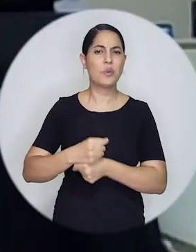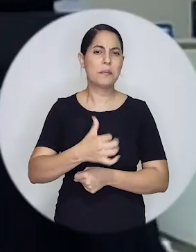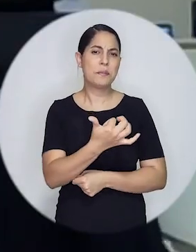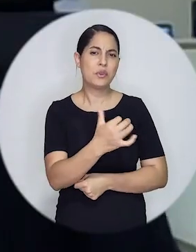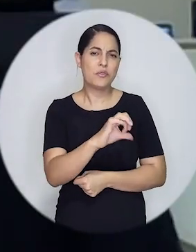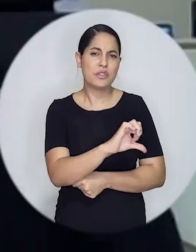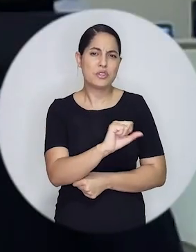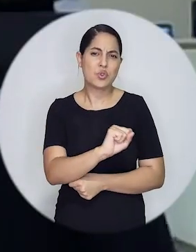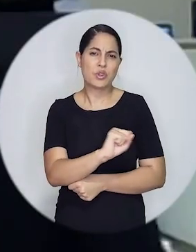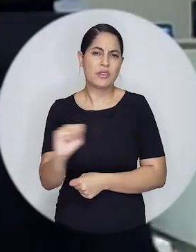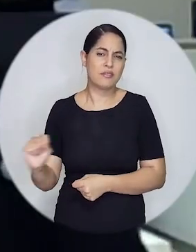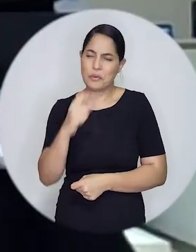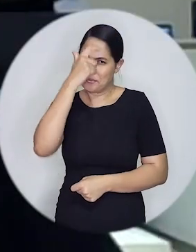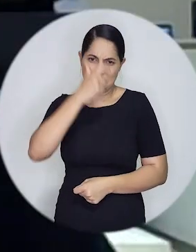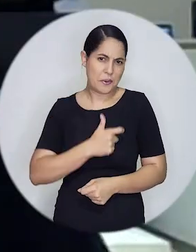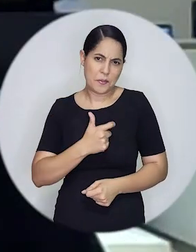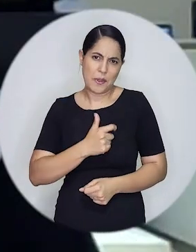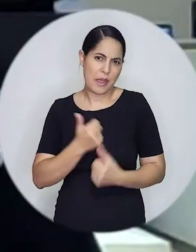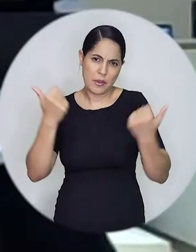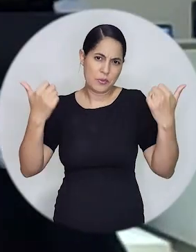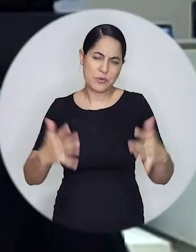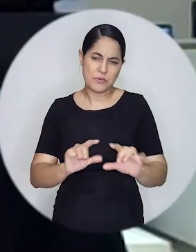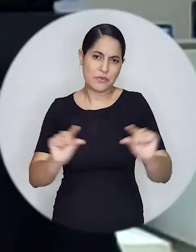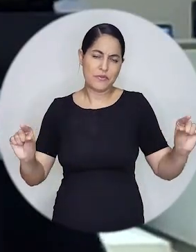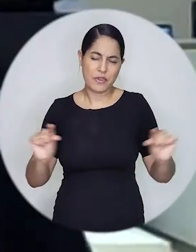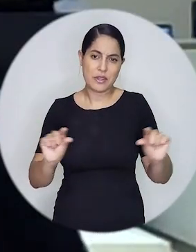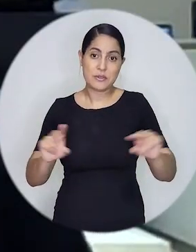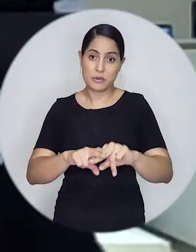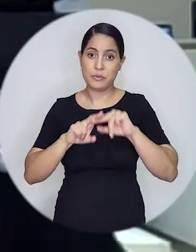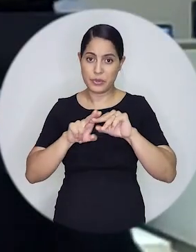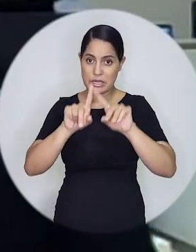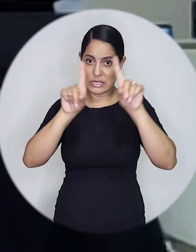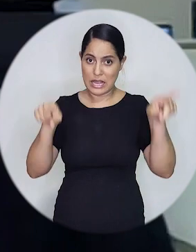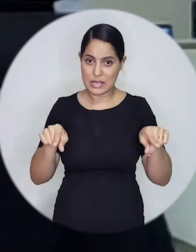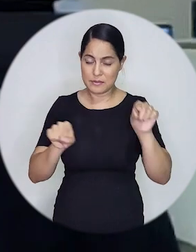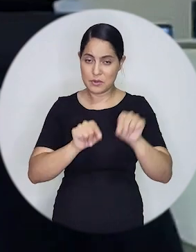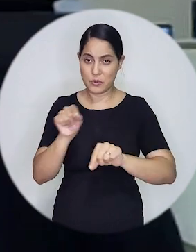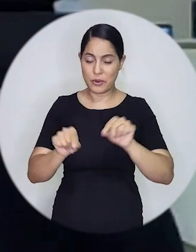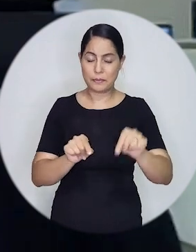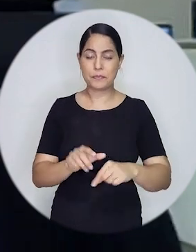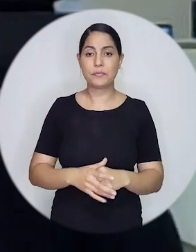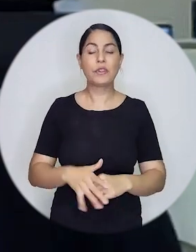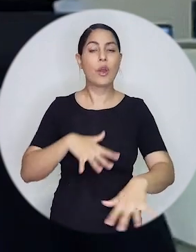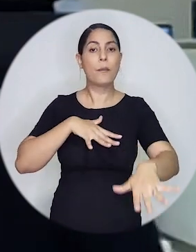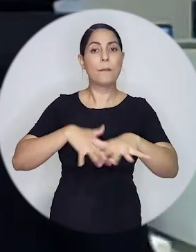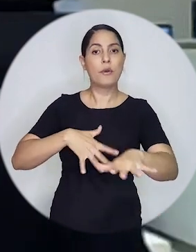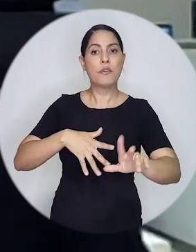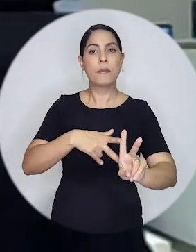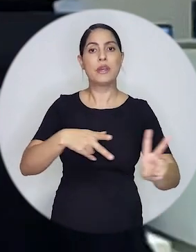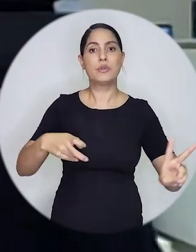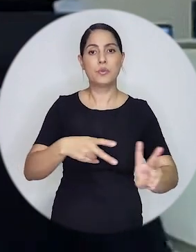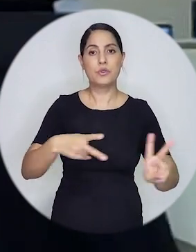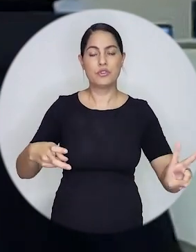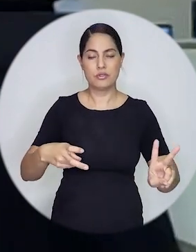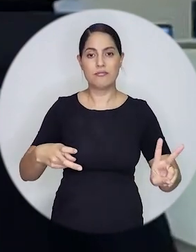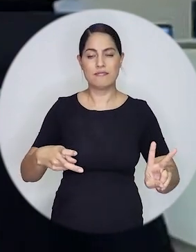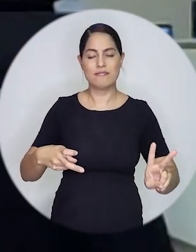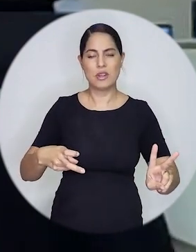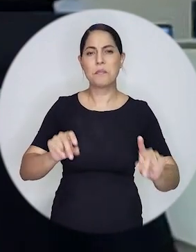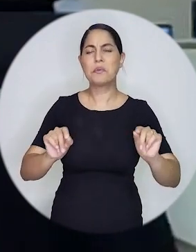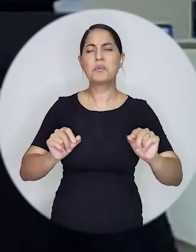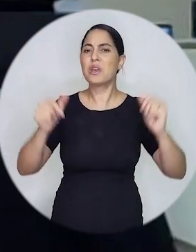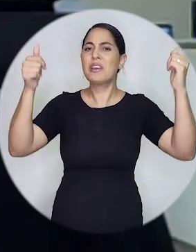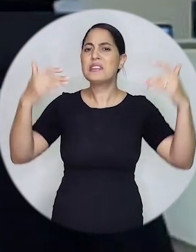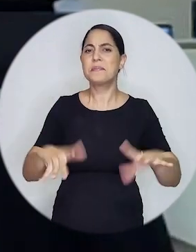não começa em 1988, na verdade não é uma frase minha, por isso que ela está entre aspas. Ela é uma frase do movimento